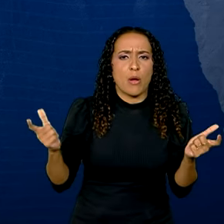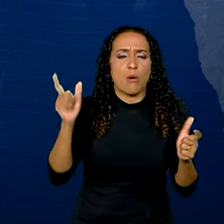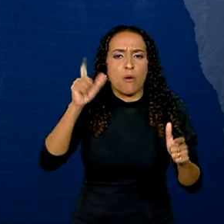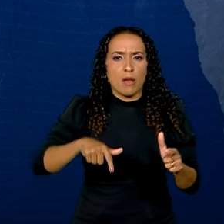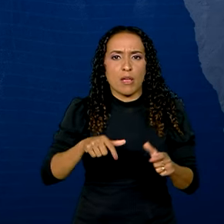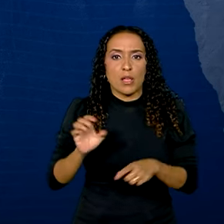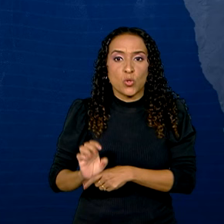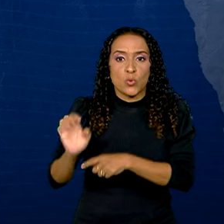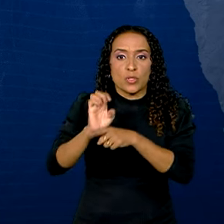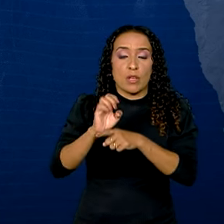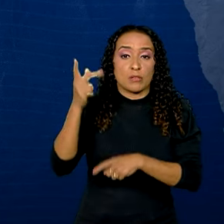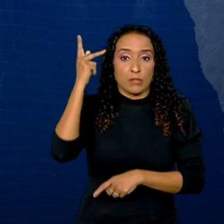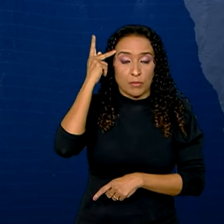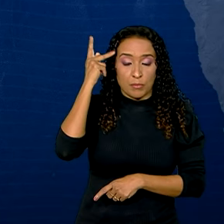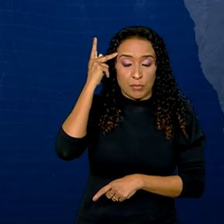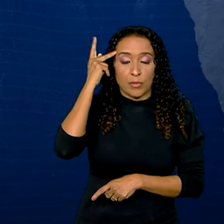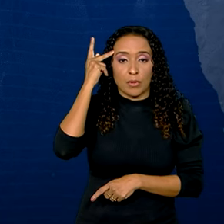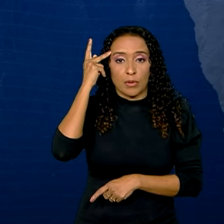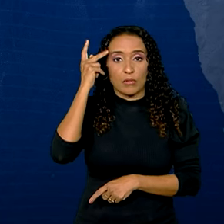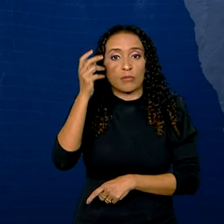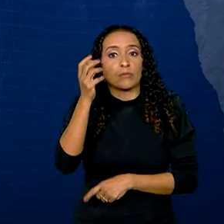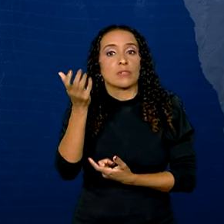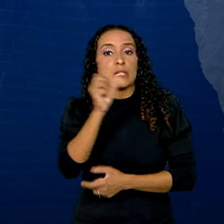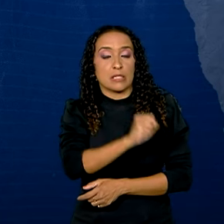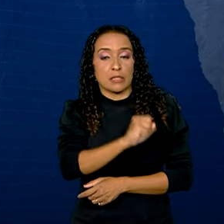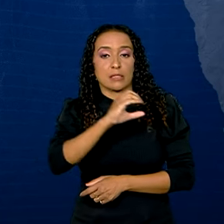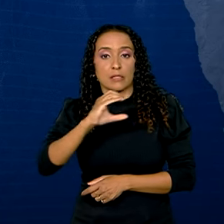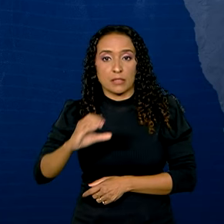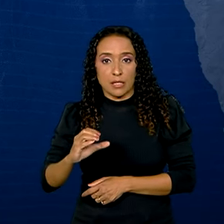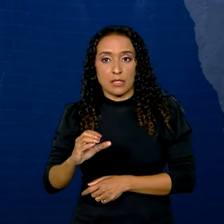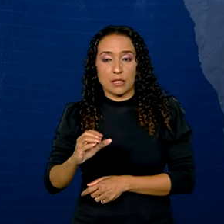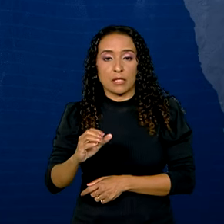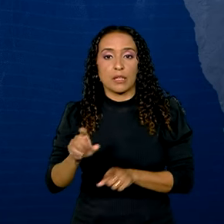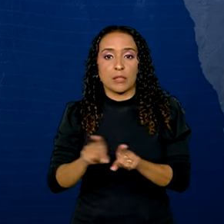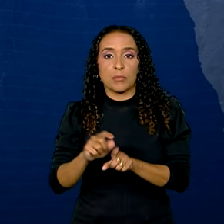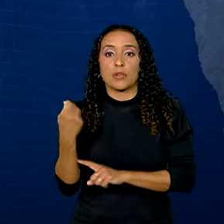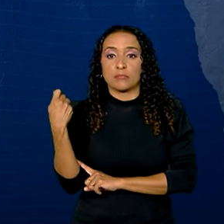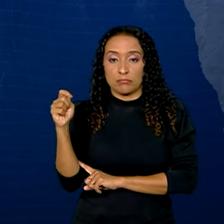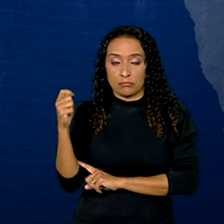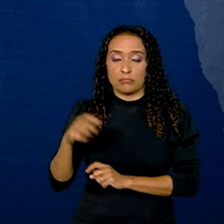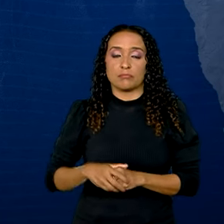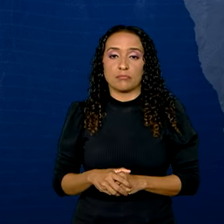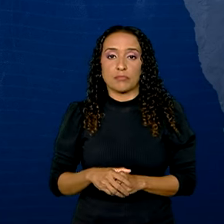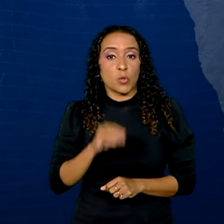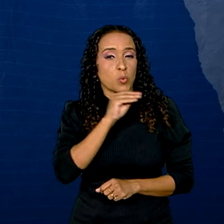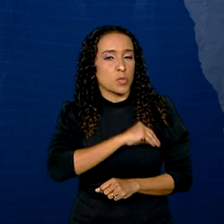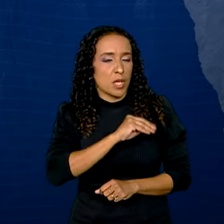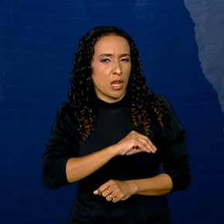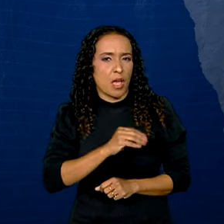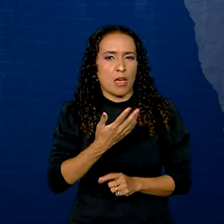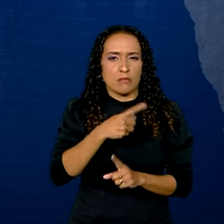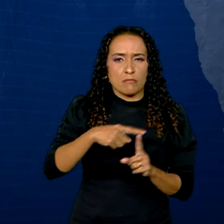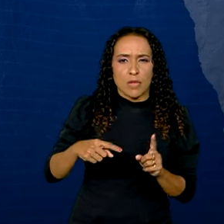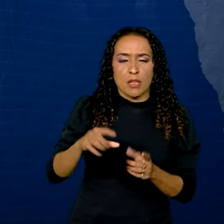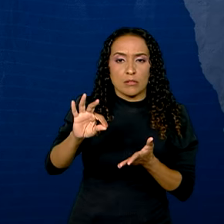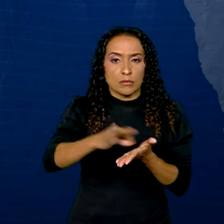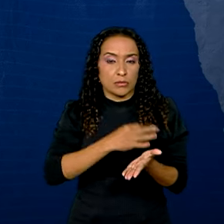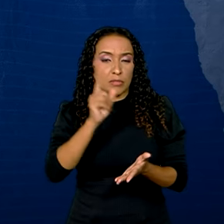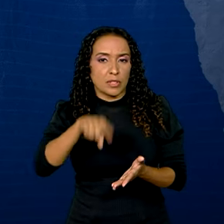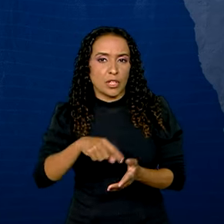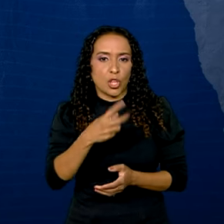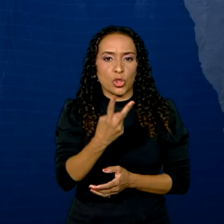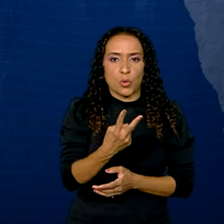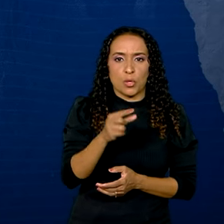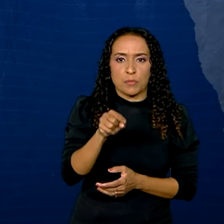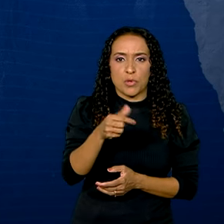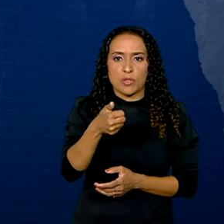nos estados de São Paulo, Santa Catarina e Rio Grande do Sul. O salário médio de admissão foi de